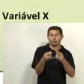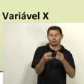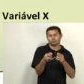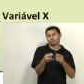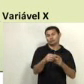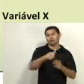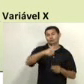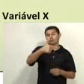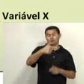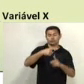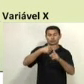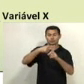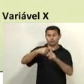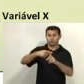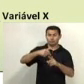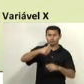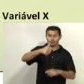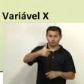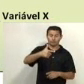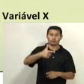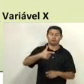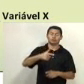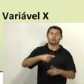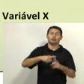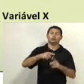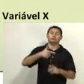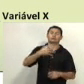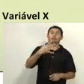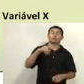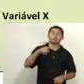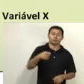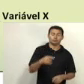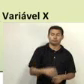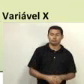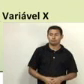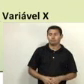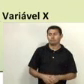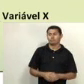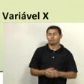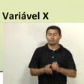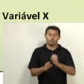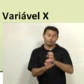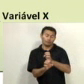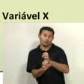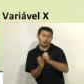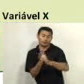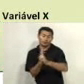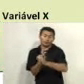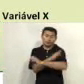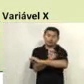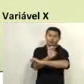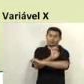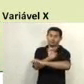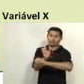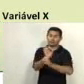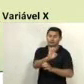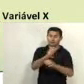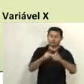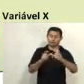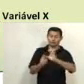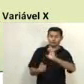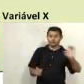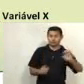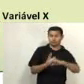12.000 mais 12.000, eu tenho 24.000. Para o lado esquerdo, para o lado abaixo da média, o